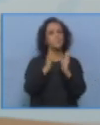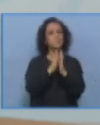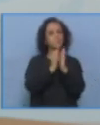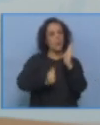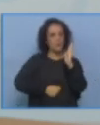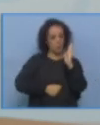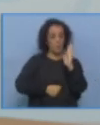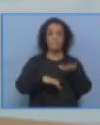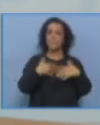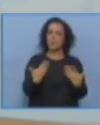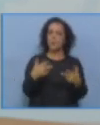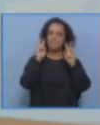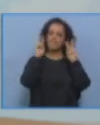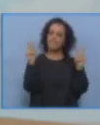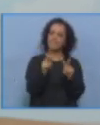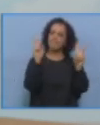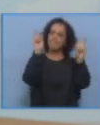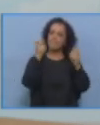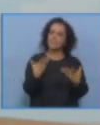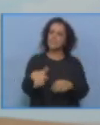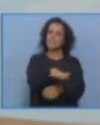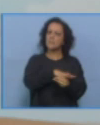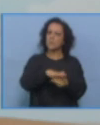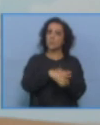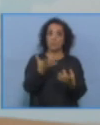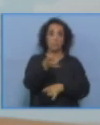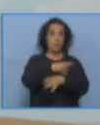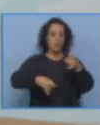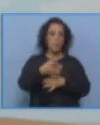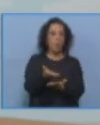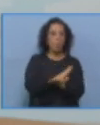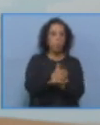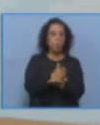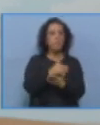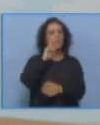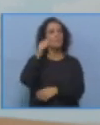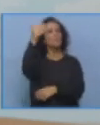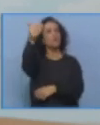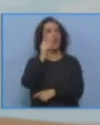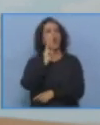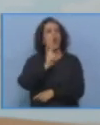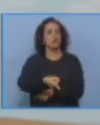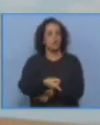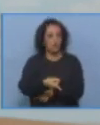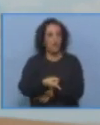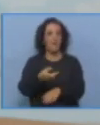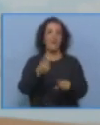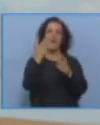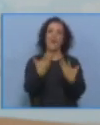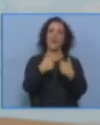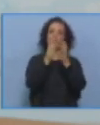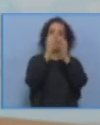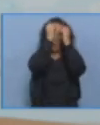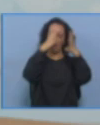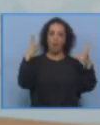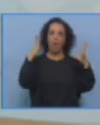Católica. Agora olhamos o momento da Europa e a incerteza quanto ao futuro do projeto europeu como conhecemos. Graça Franca